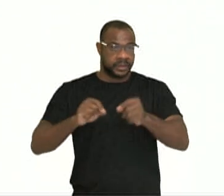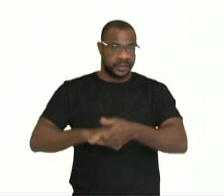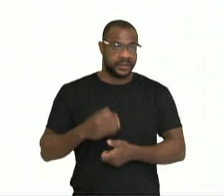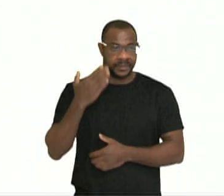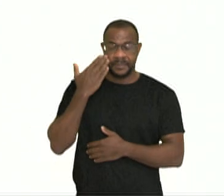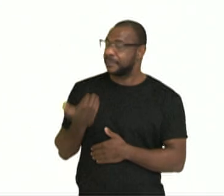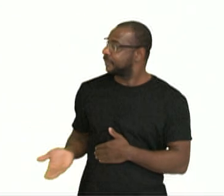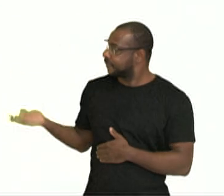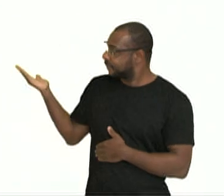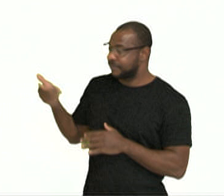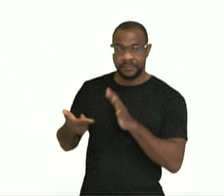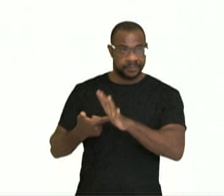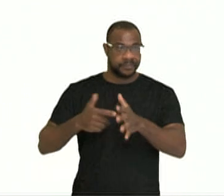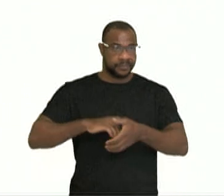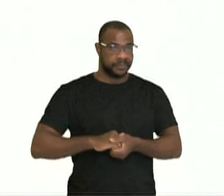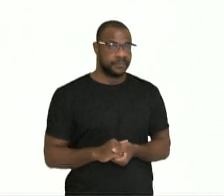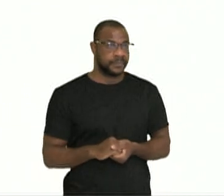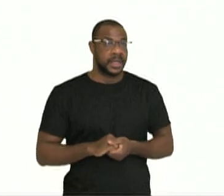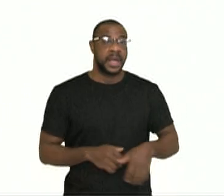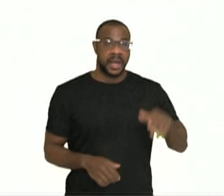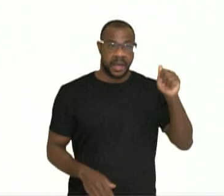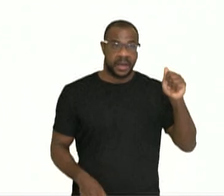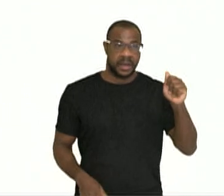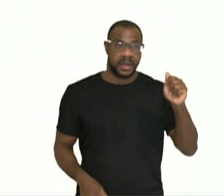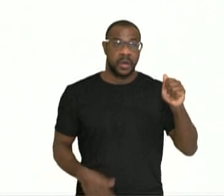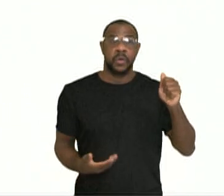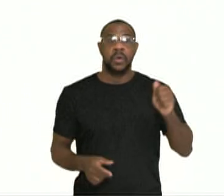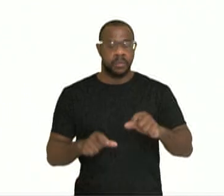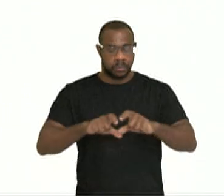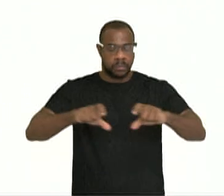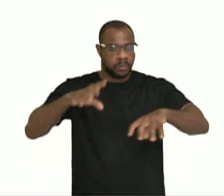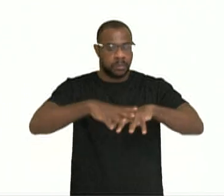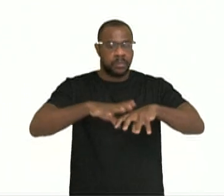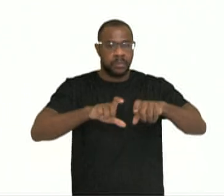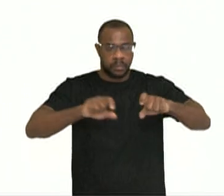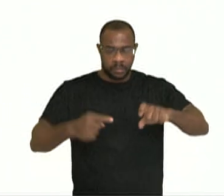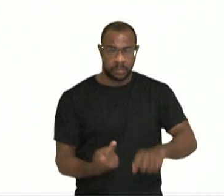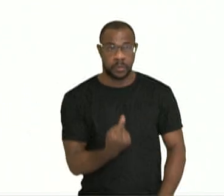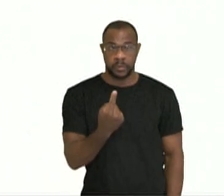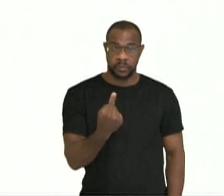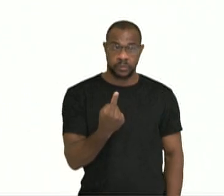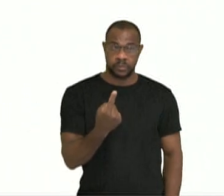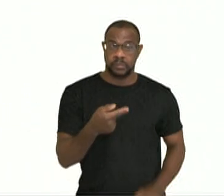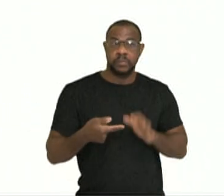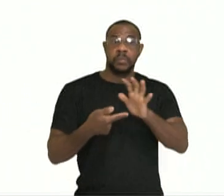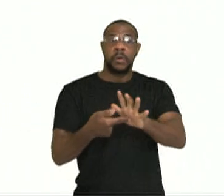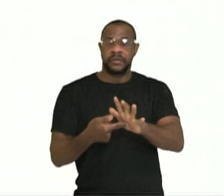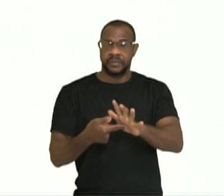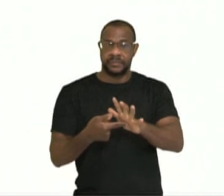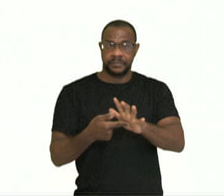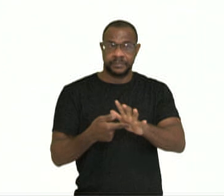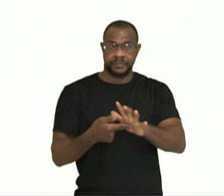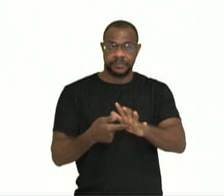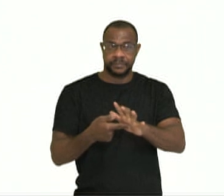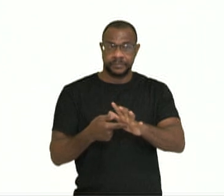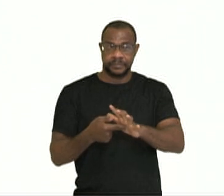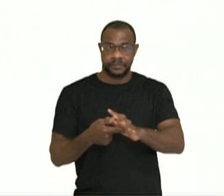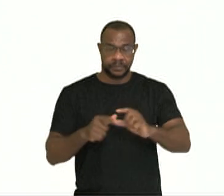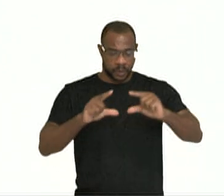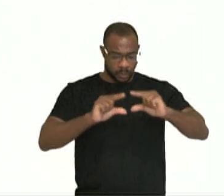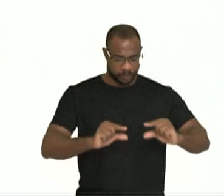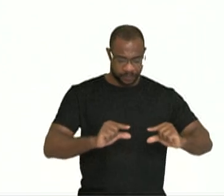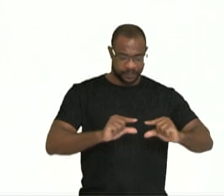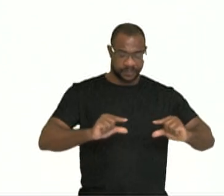Continuando. Letra A. Que monômio representa o volume da pilha de blocos menor? Nossa, essa é bem fácil,